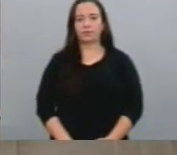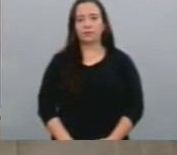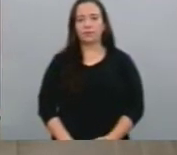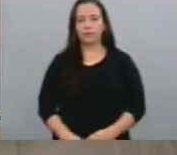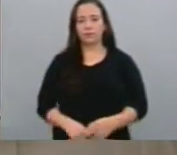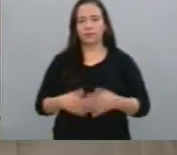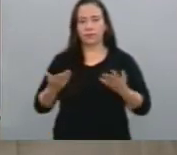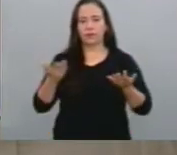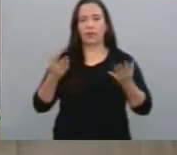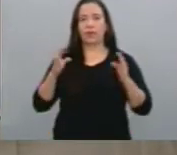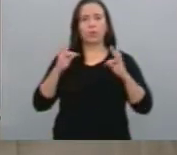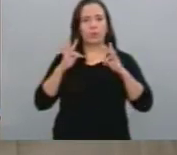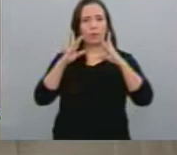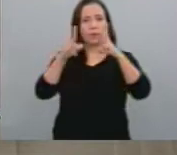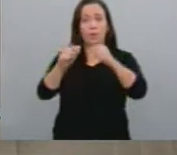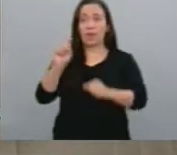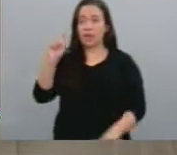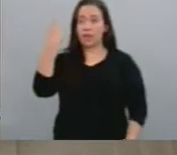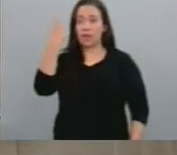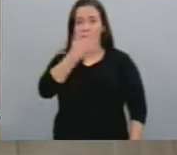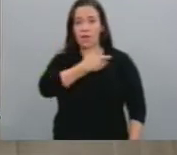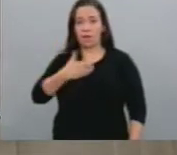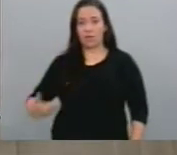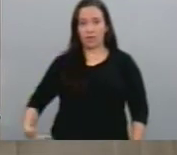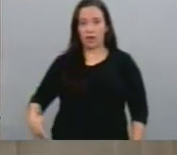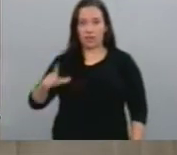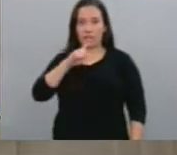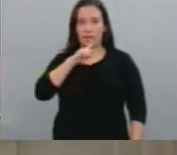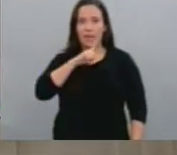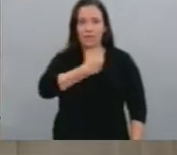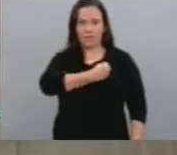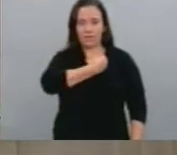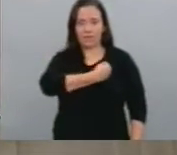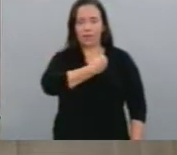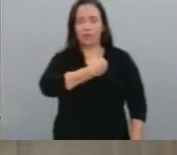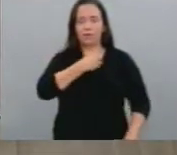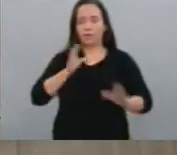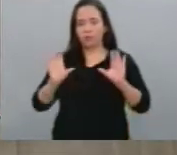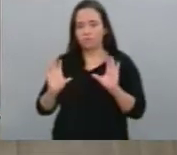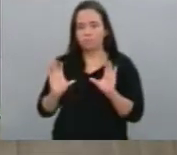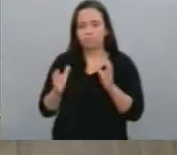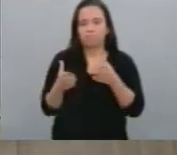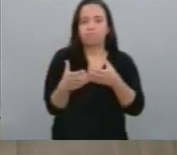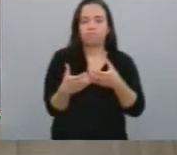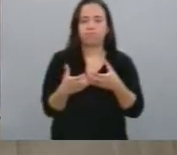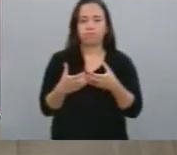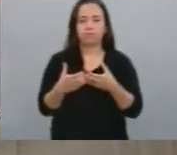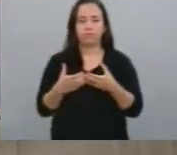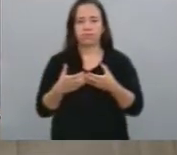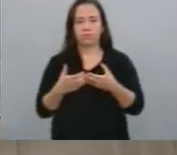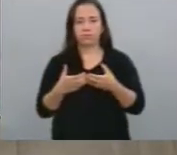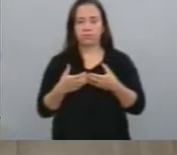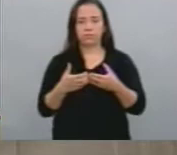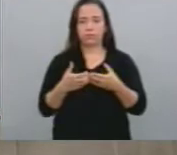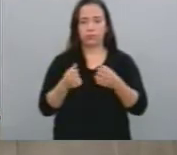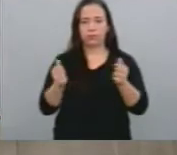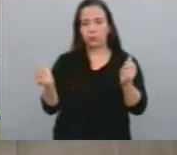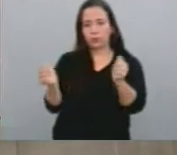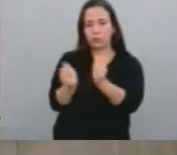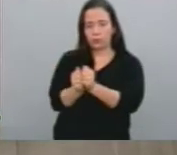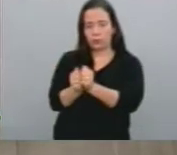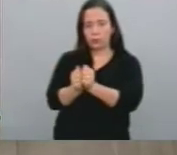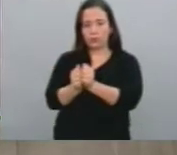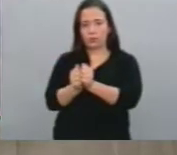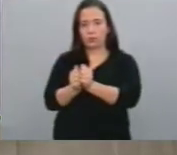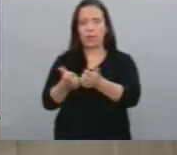Todos os ex-governadores vivos se juntaram para saudar